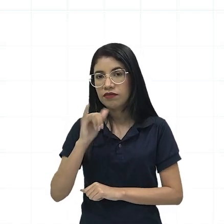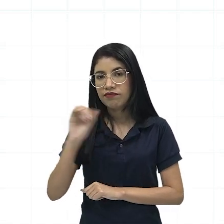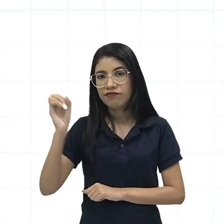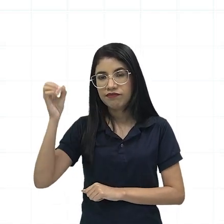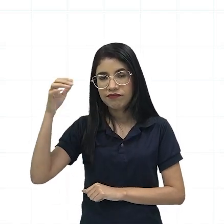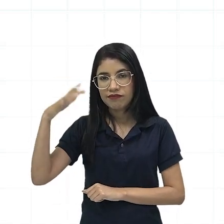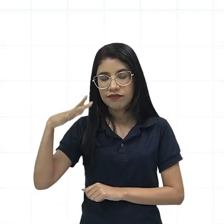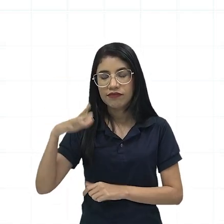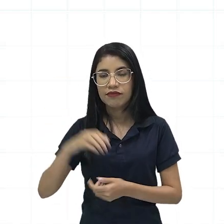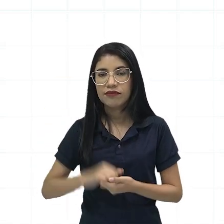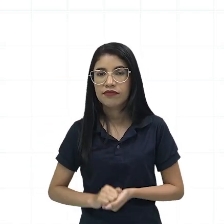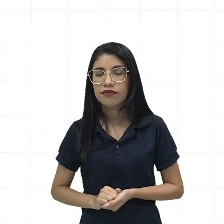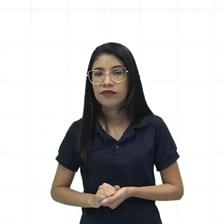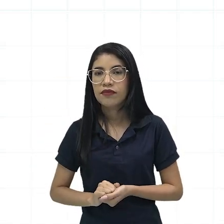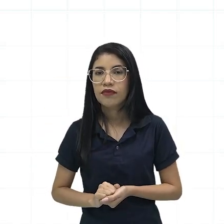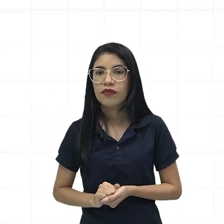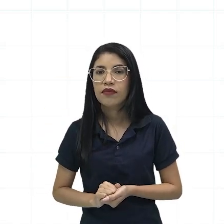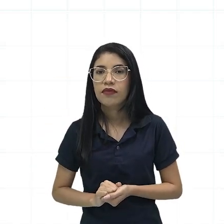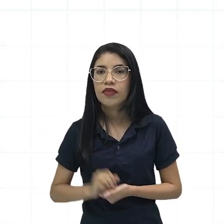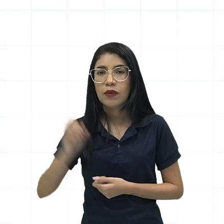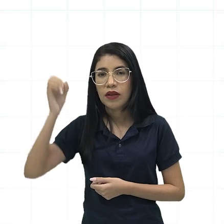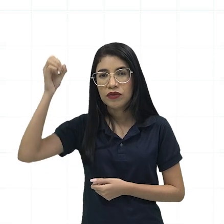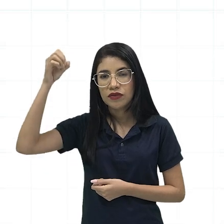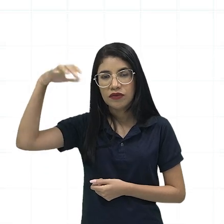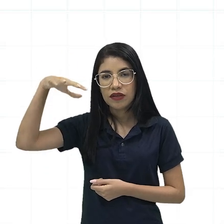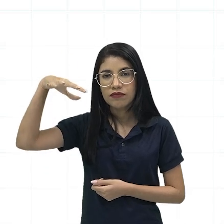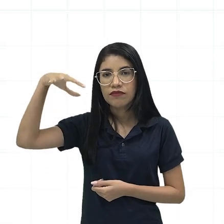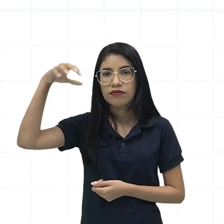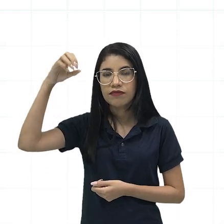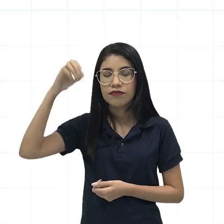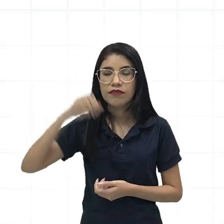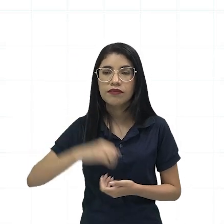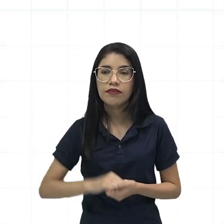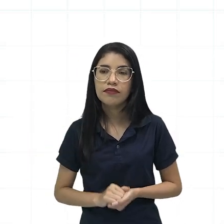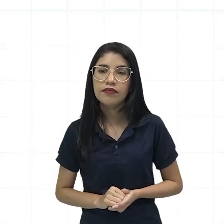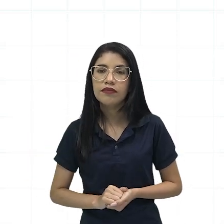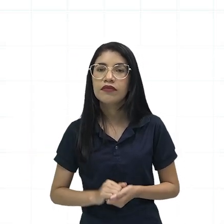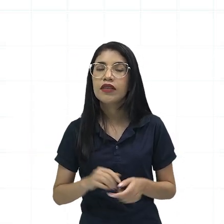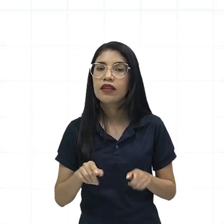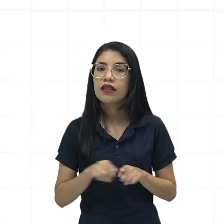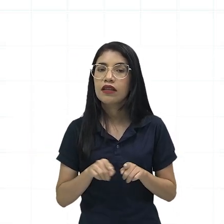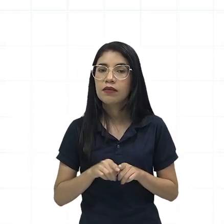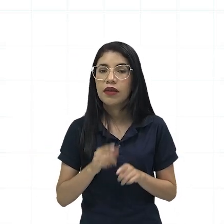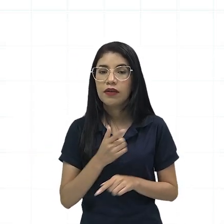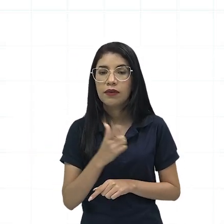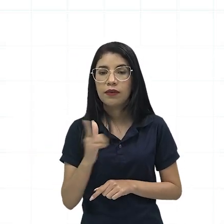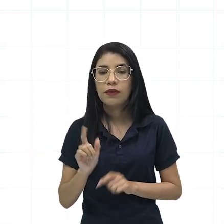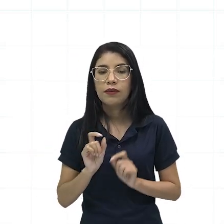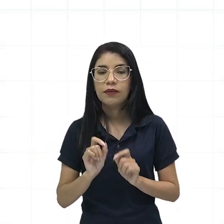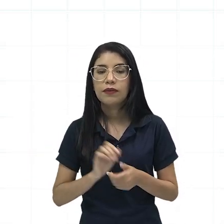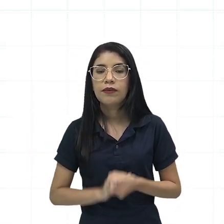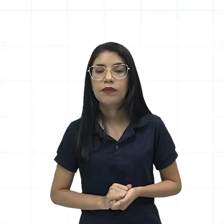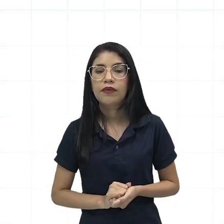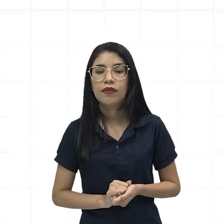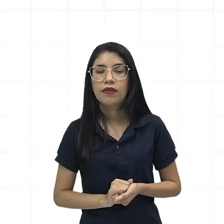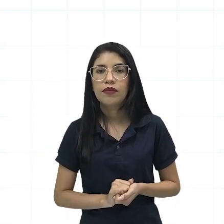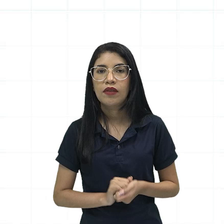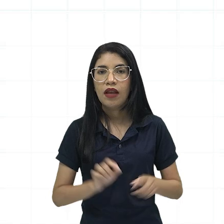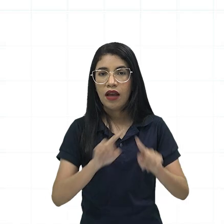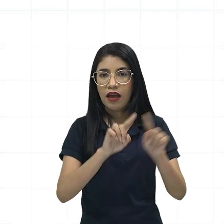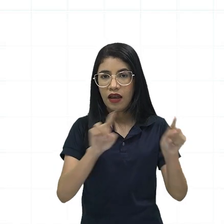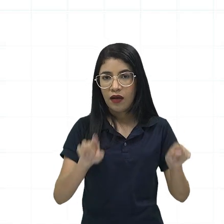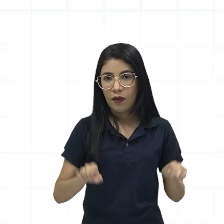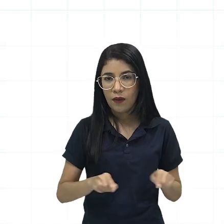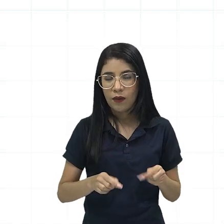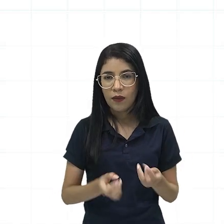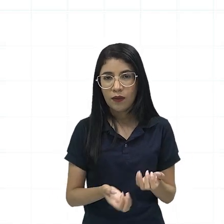luminosa, acendendo dessa maneira a lâmpada, né? Temos também o forno, né? O forno